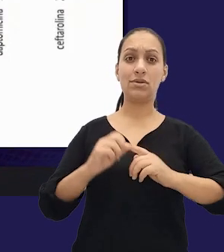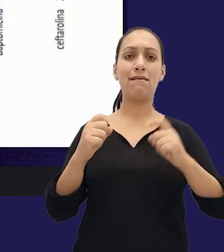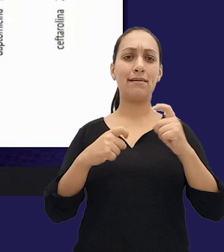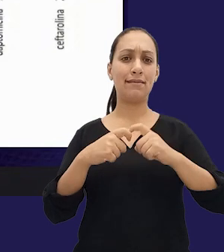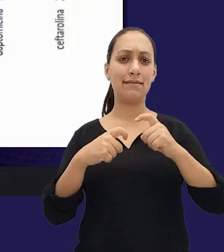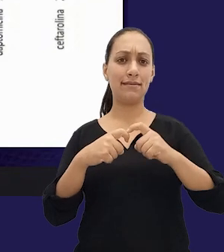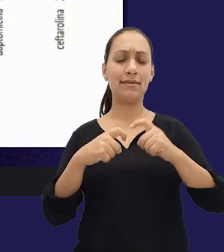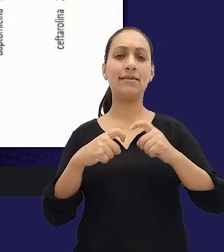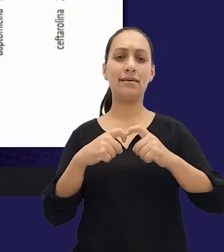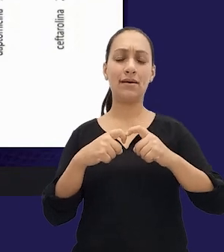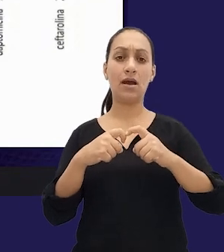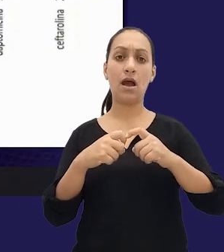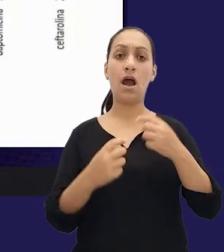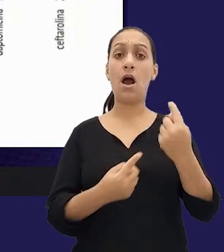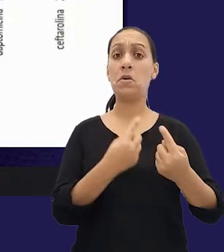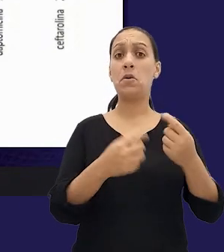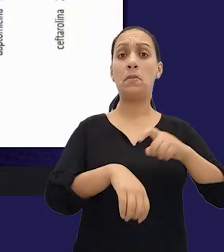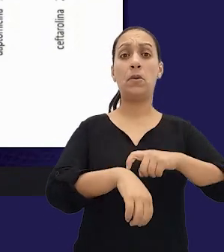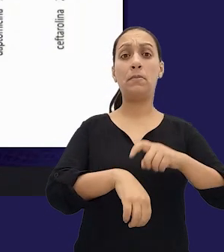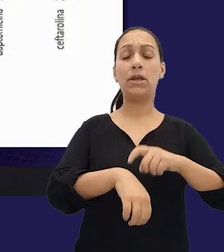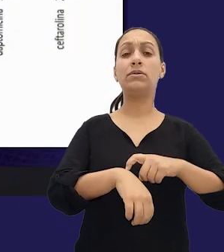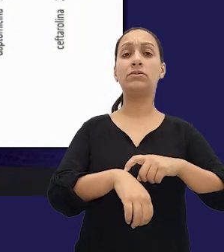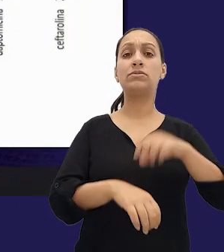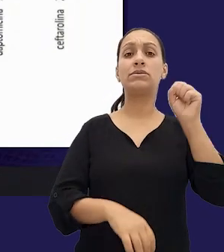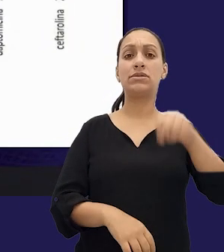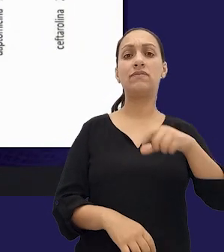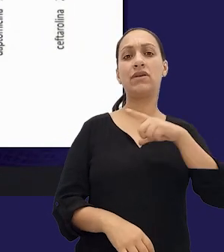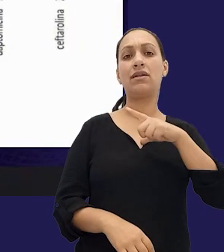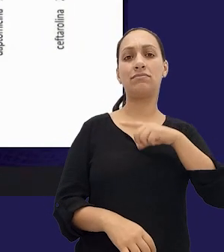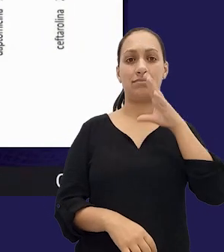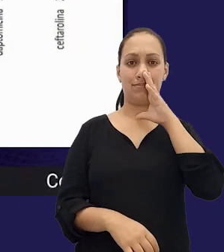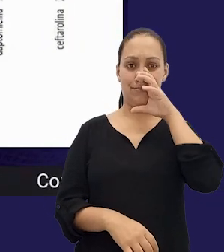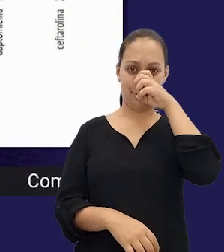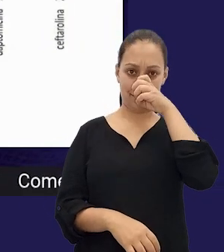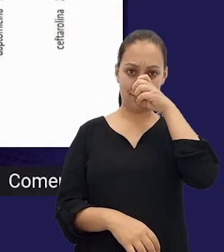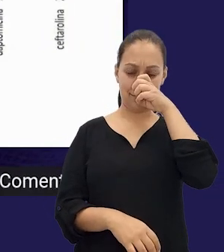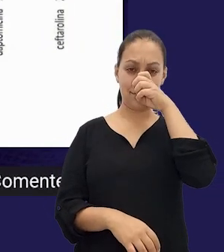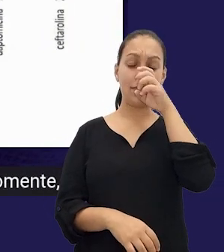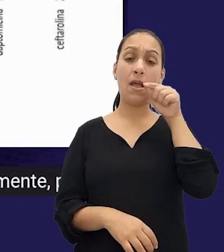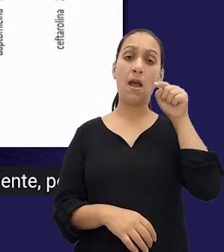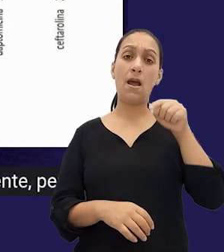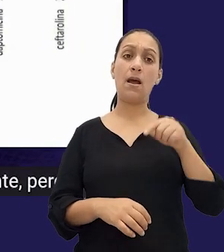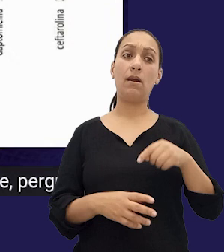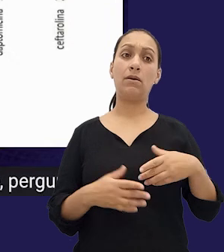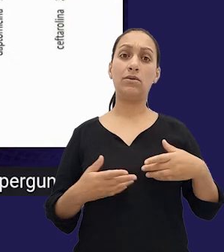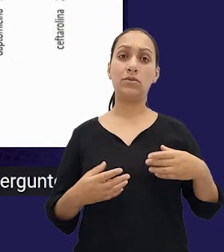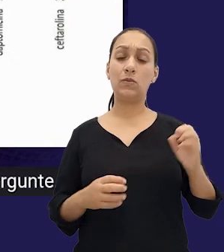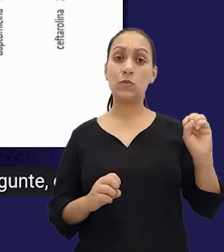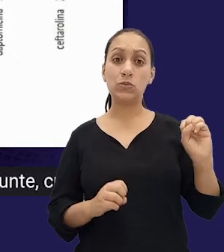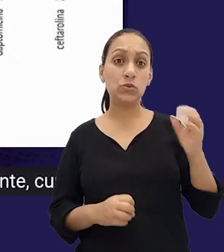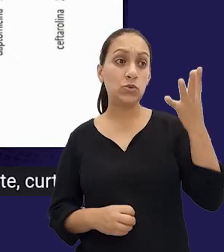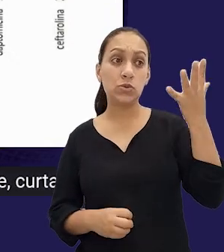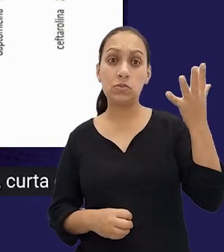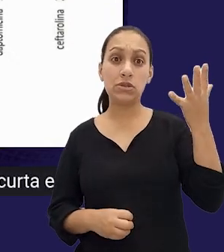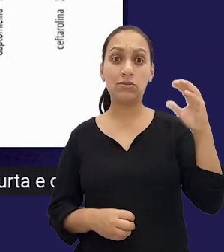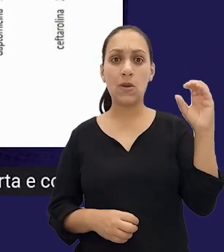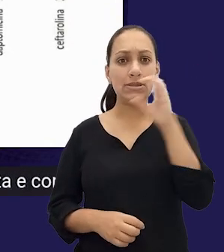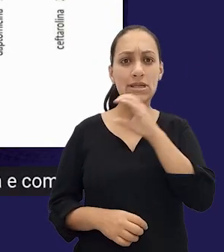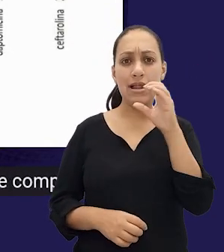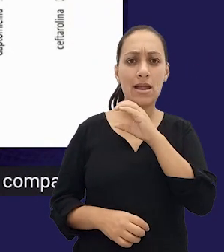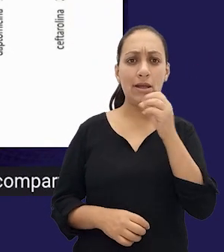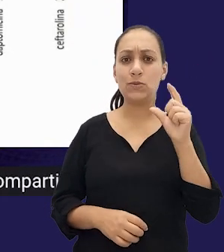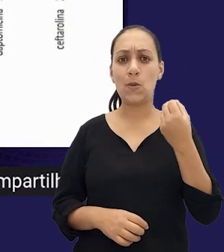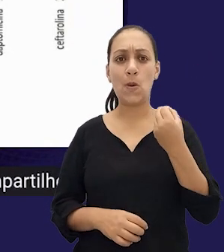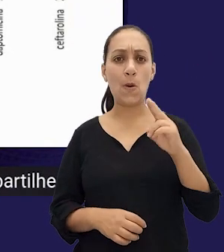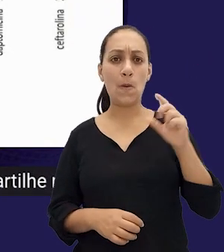algum momento no surgimento, sim, de resistência. Esse surgimento ele vai poder ser mais acelerado ou menos